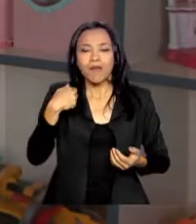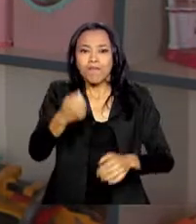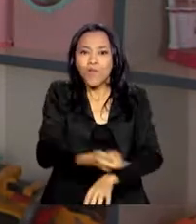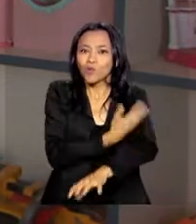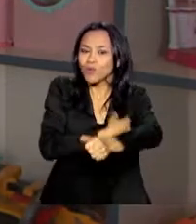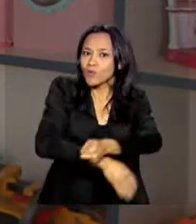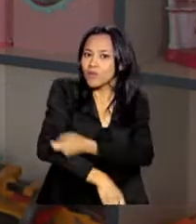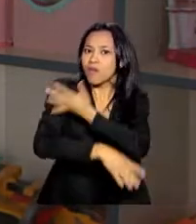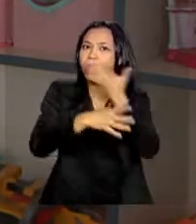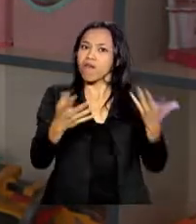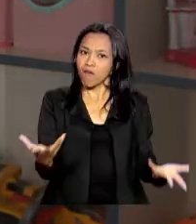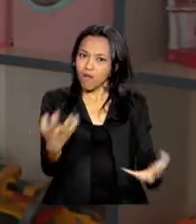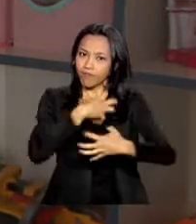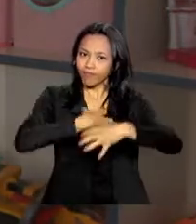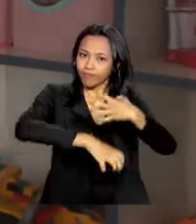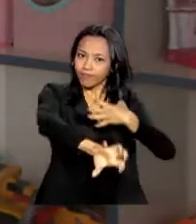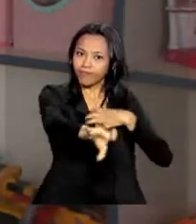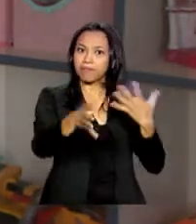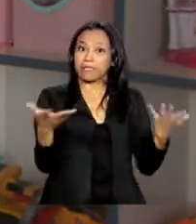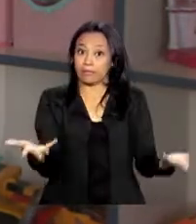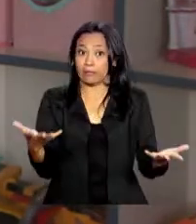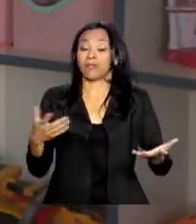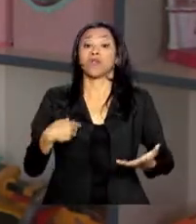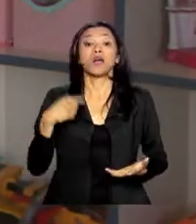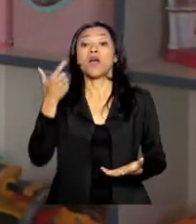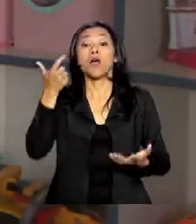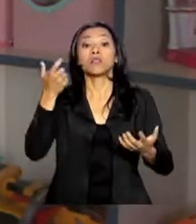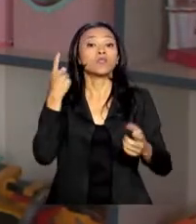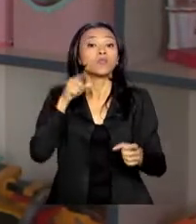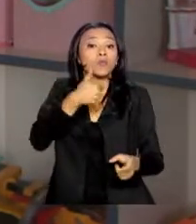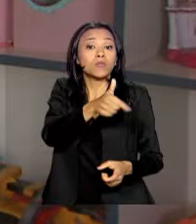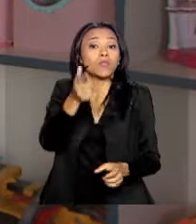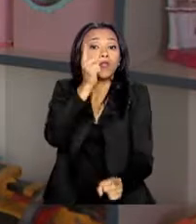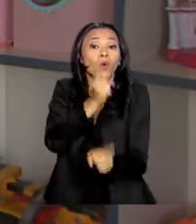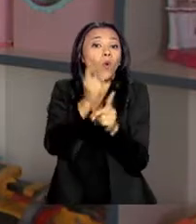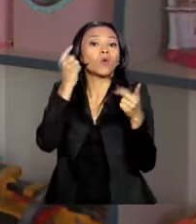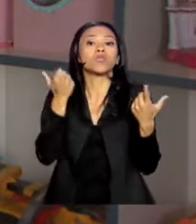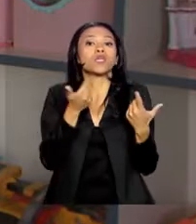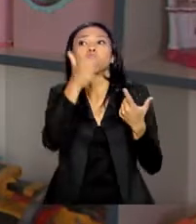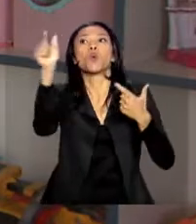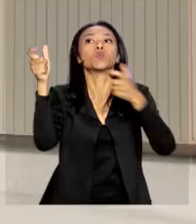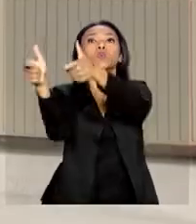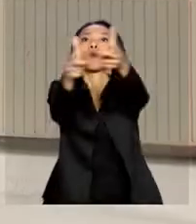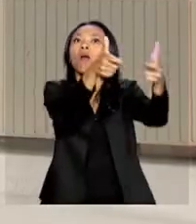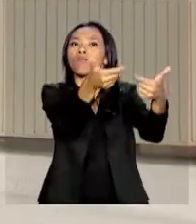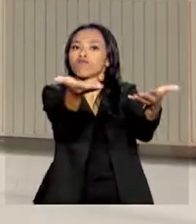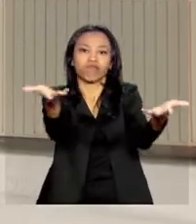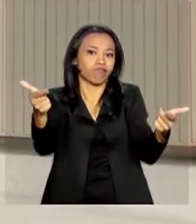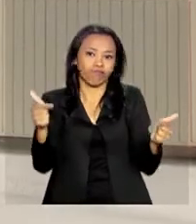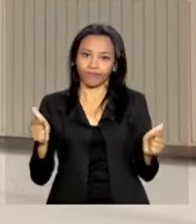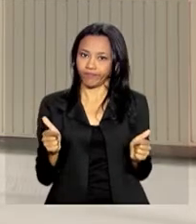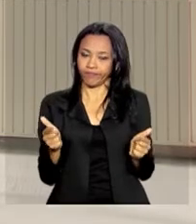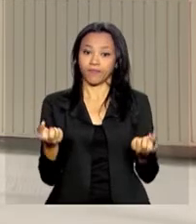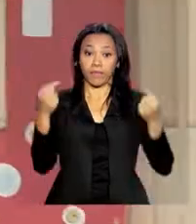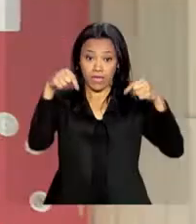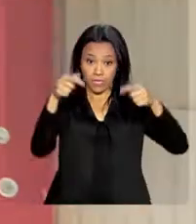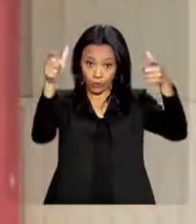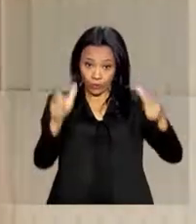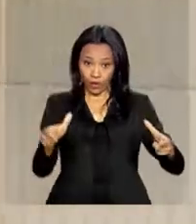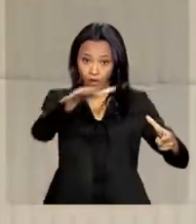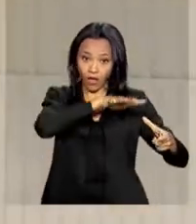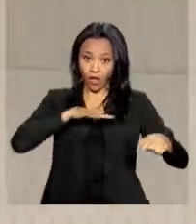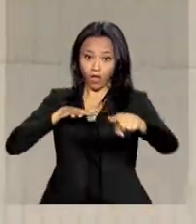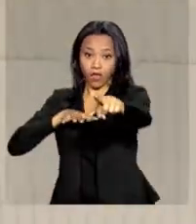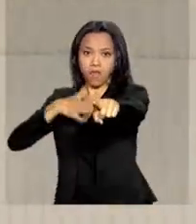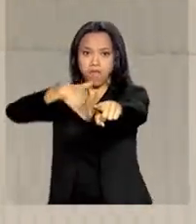e afetivo por que não se encontra em muitos lugares falo do criarte é um dos mais de